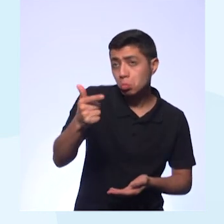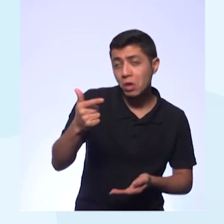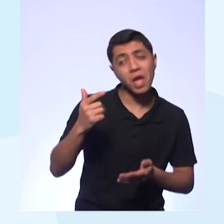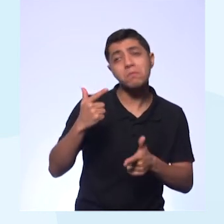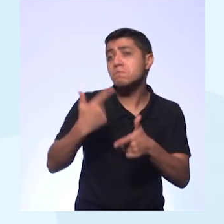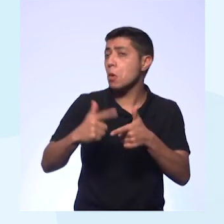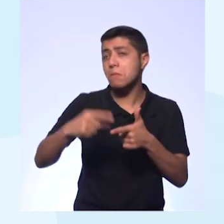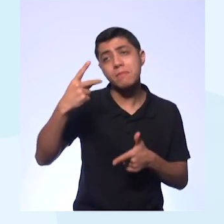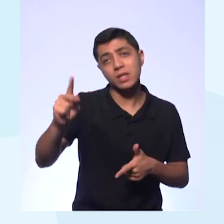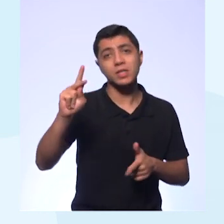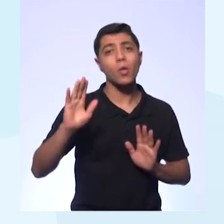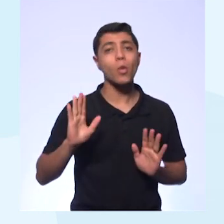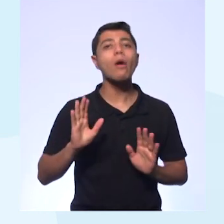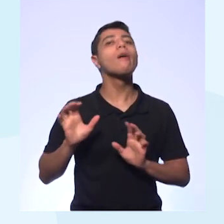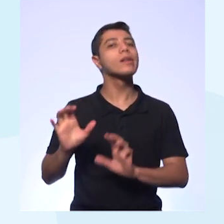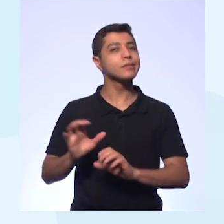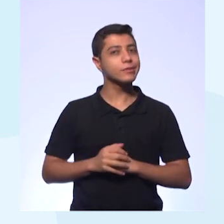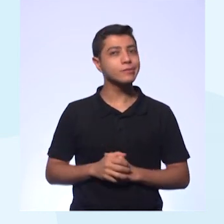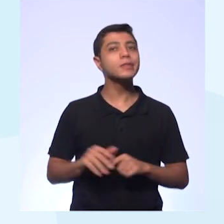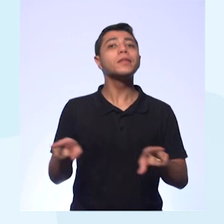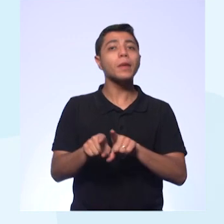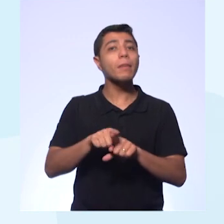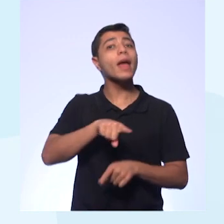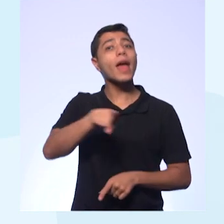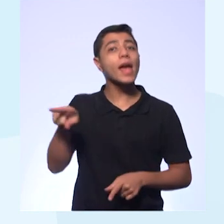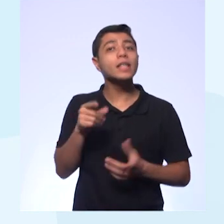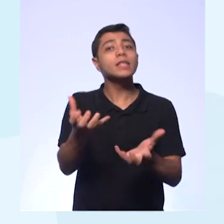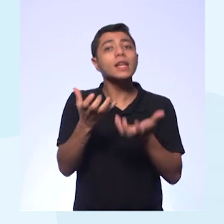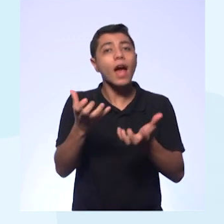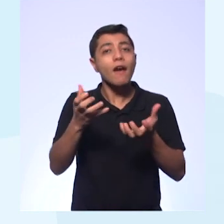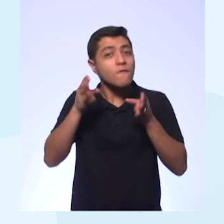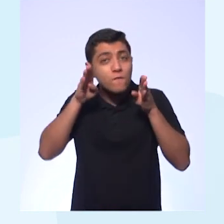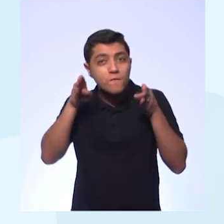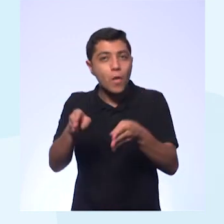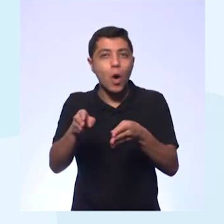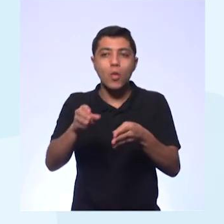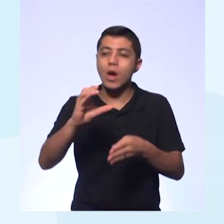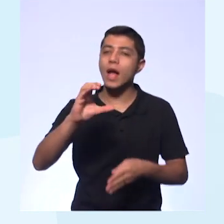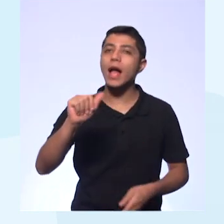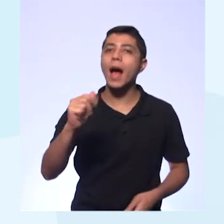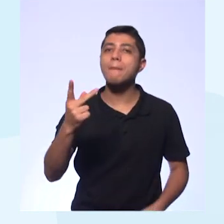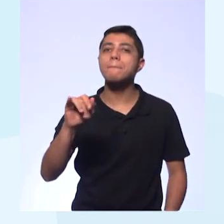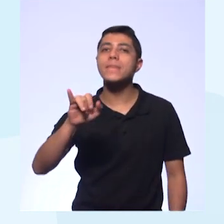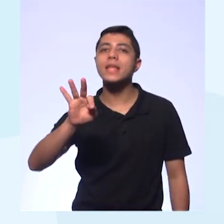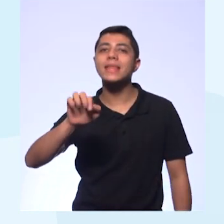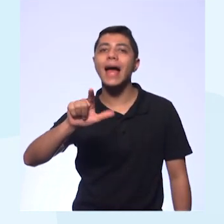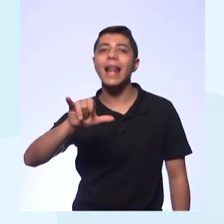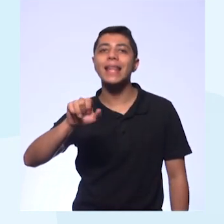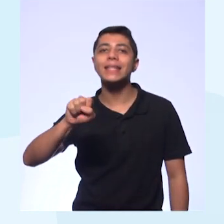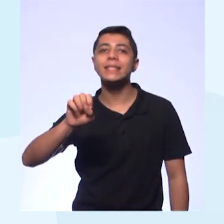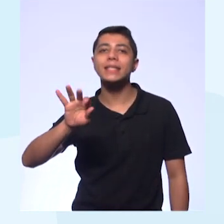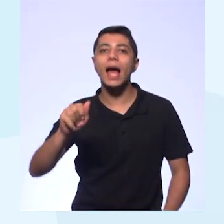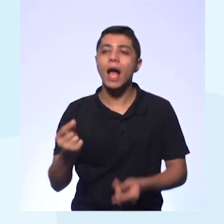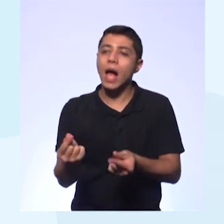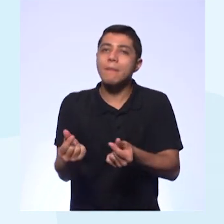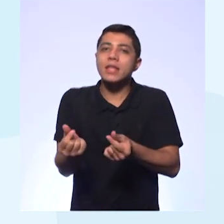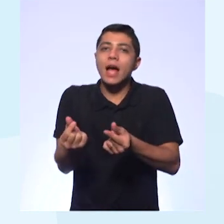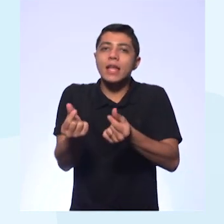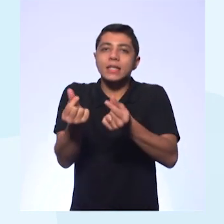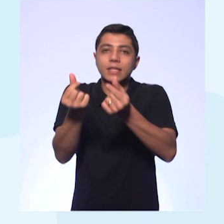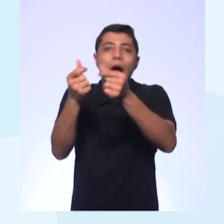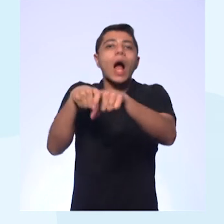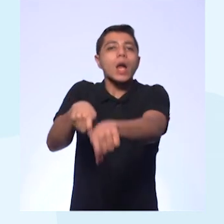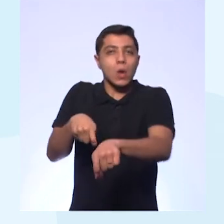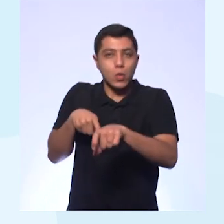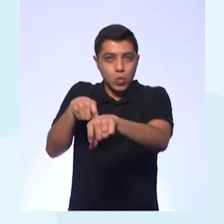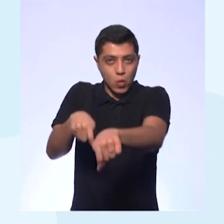agricultura capitalista, que a gente já falou um pouquinho sobre isso com os cercamentos, né? Quando você produz em larga escala para atender a